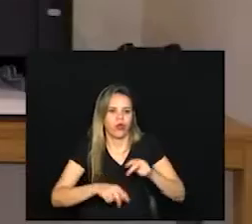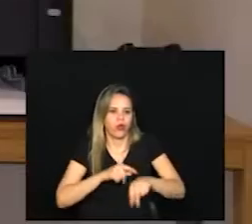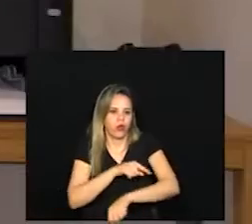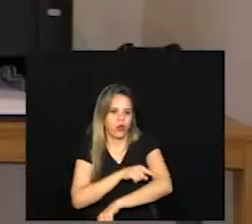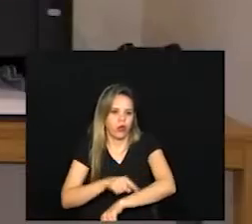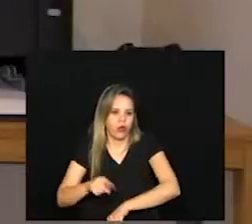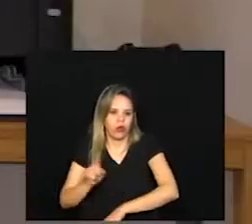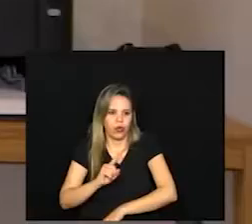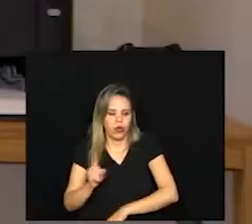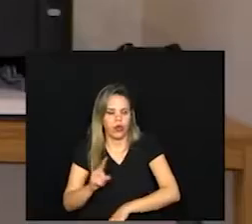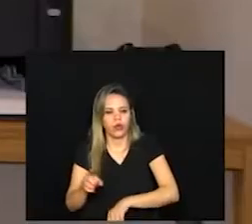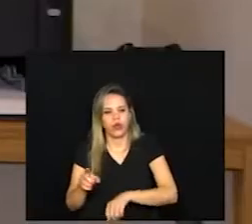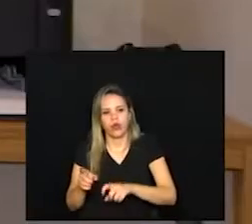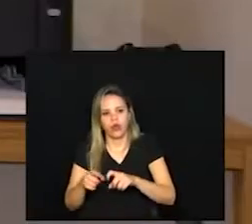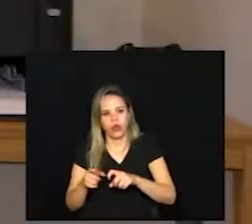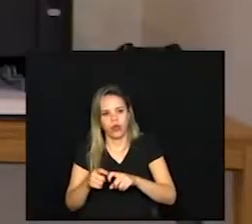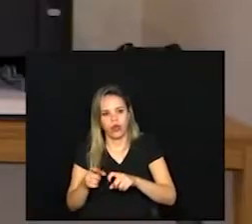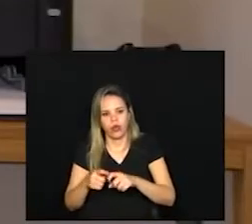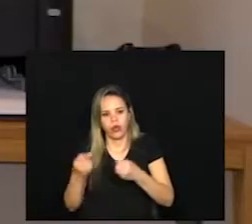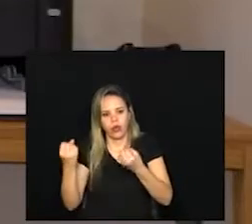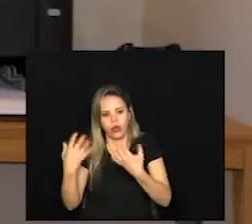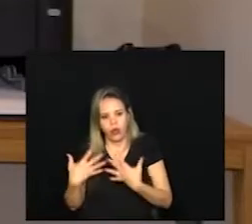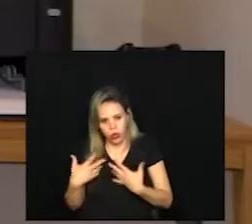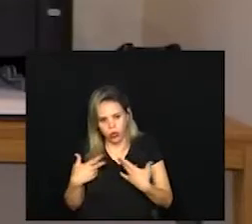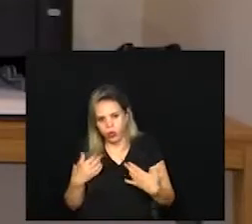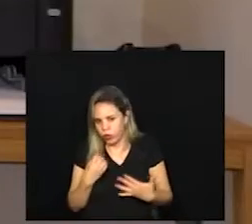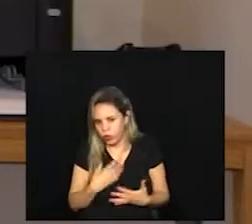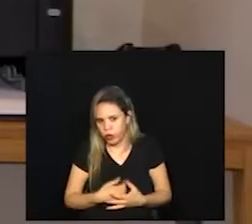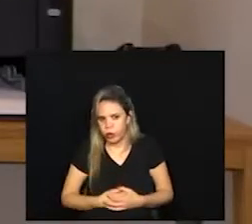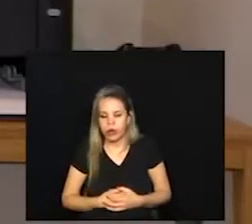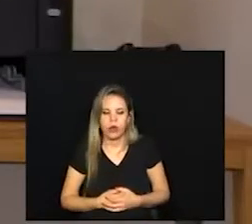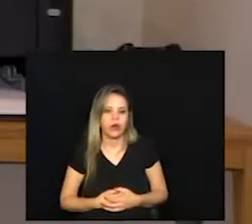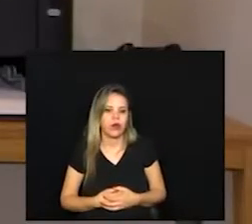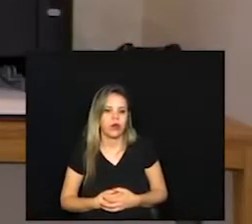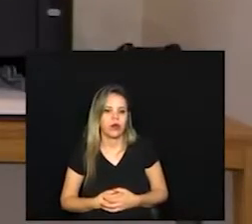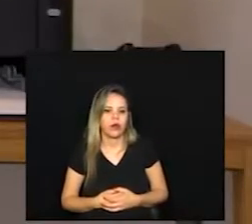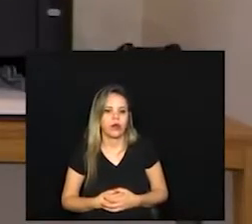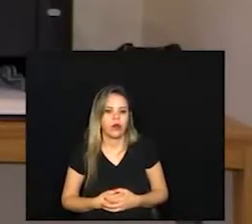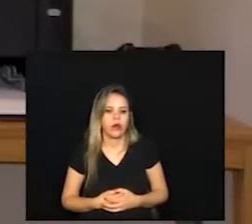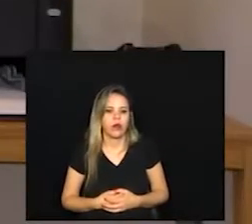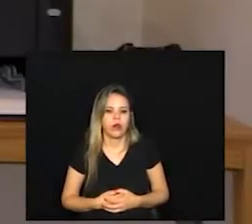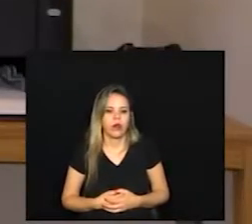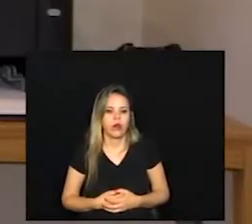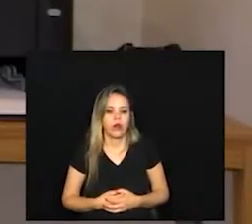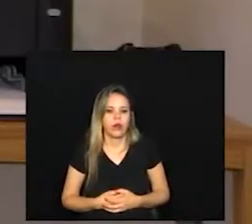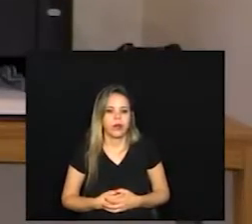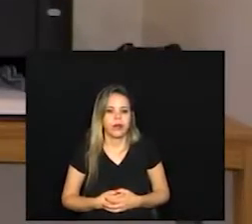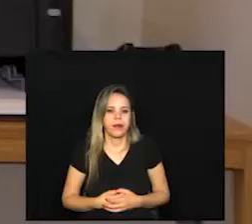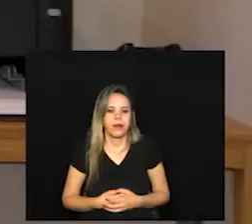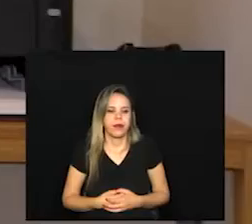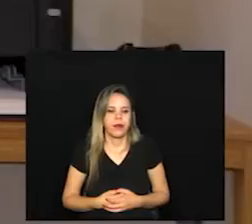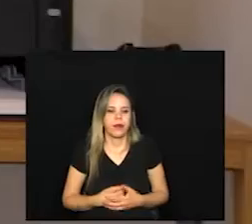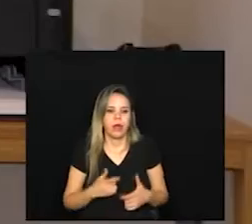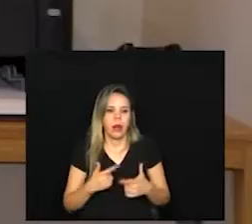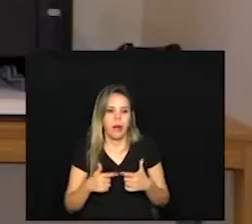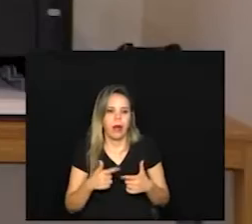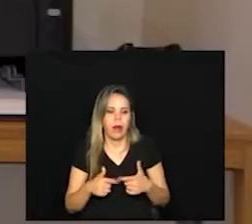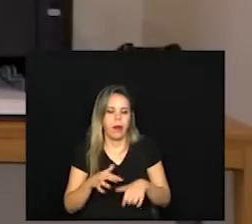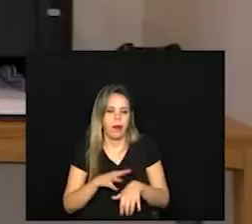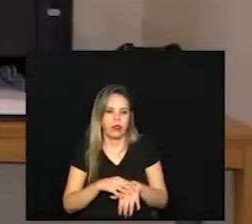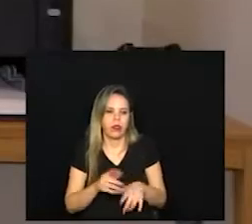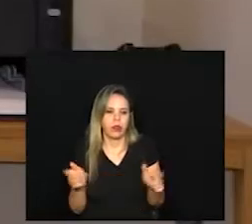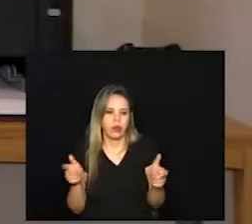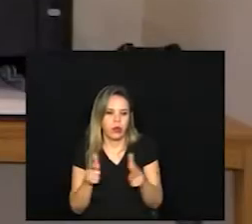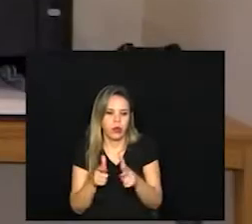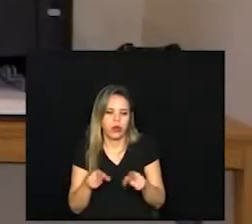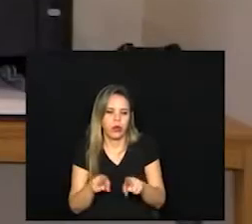pele. O dermatologista contou para a gente uma coisa boa. As reações de inflamatórias nas peles, elas